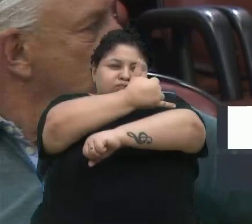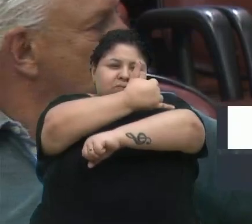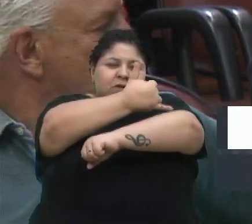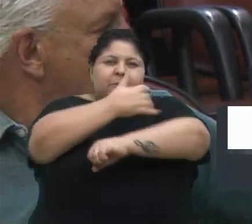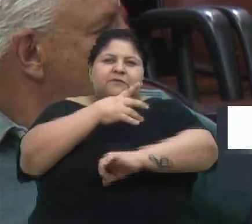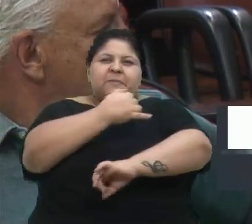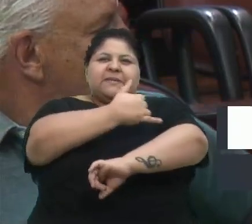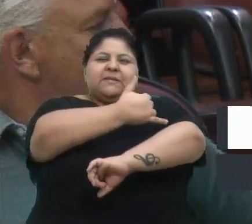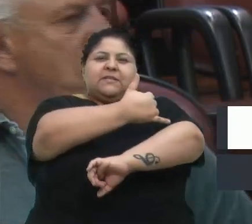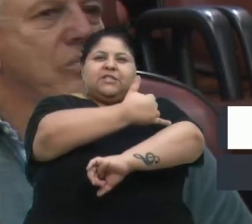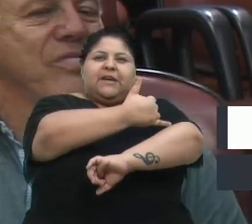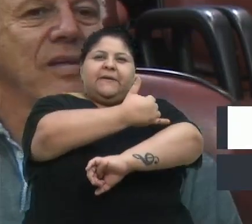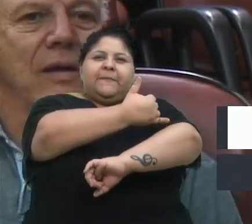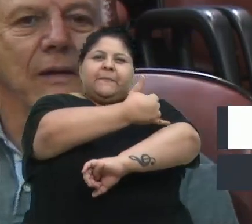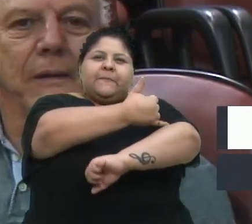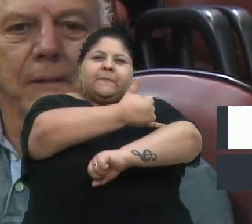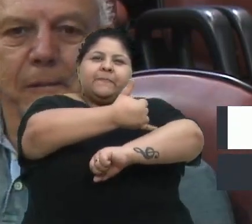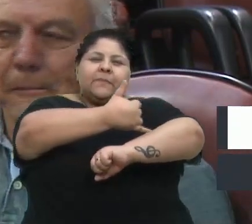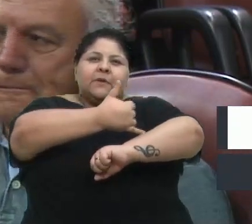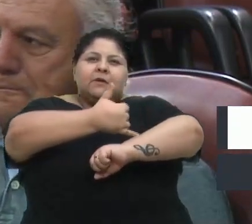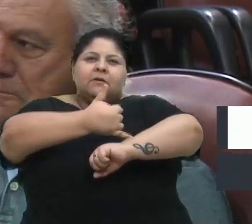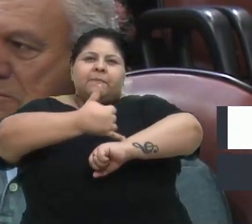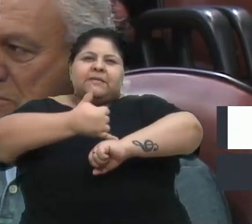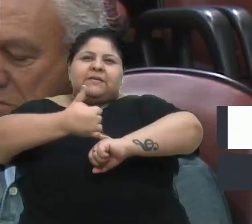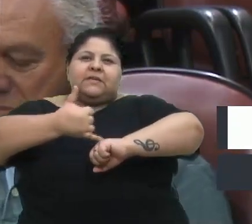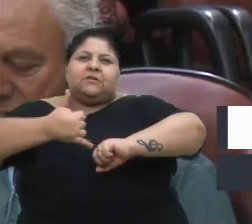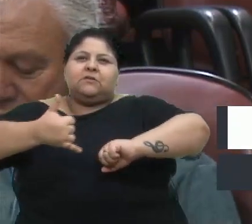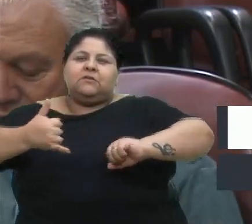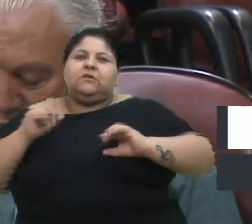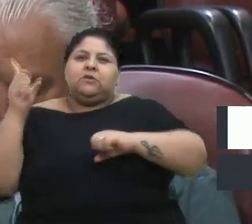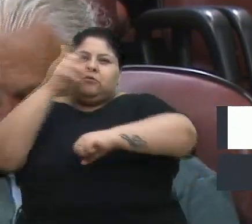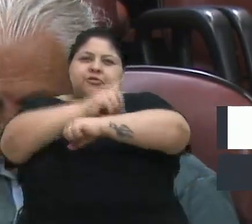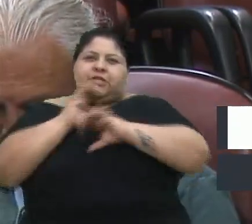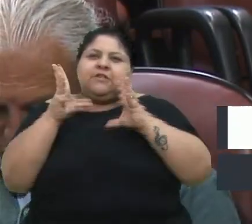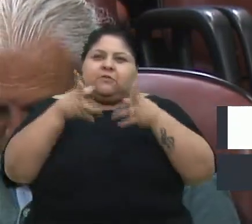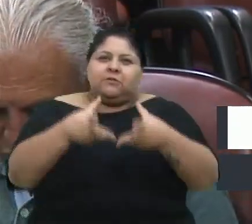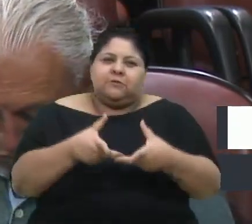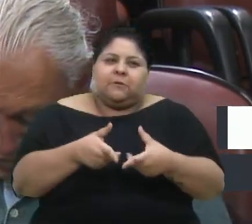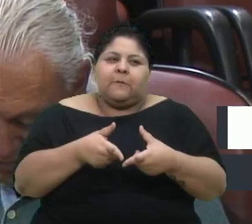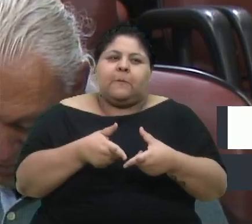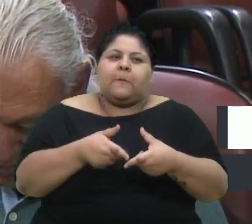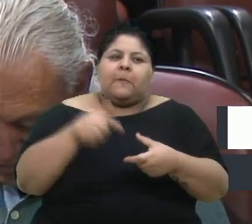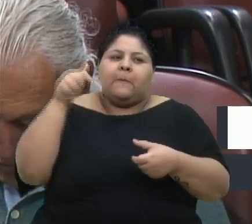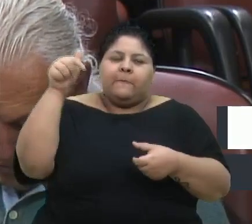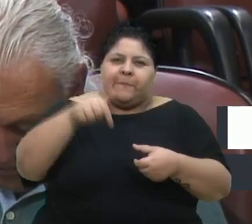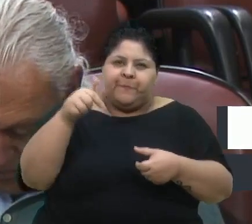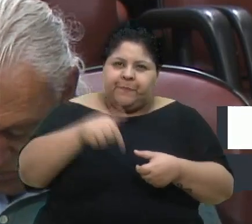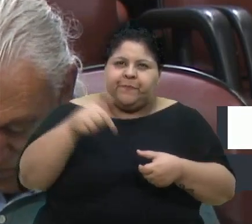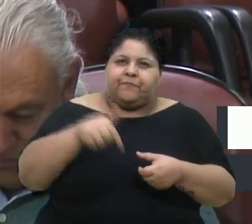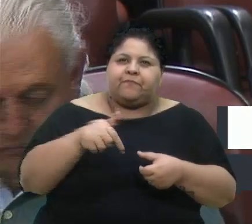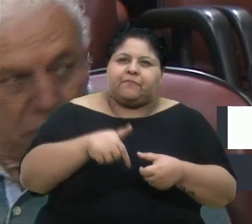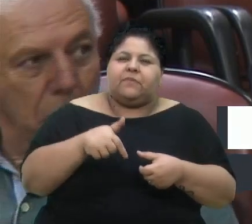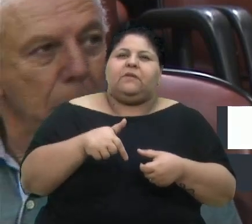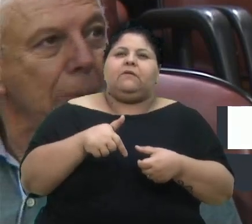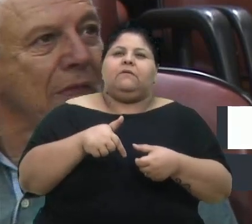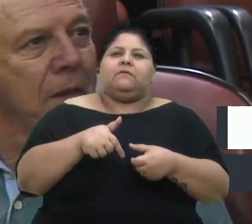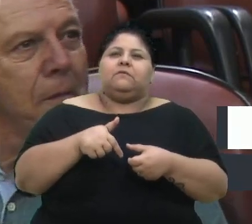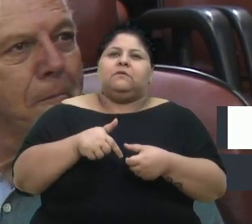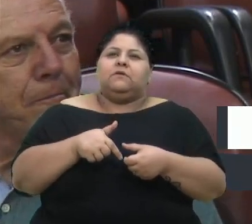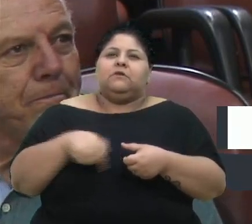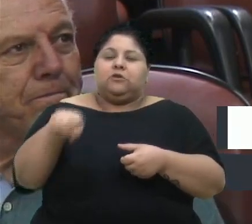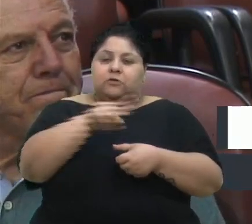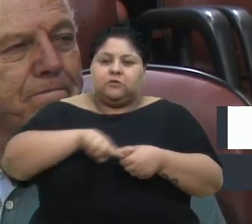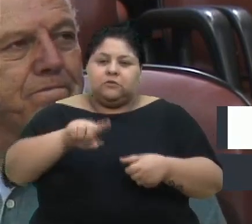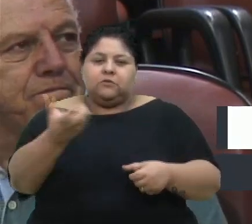oitivas, nós tivemos oitivas que já ultrapassaram 6 horas, amanhã à tarde nós teremos outra oitiva, nós